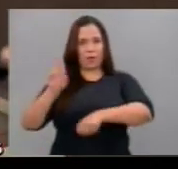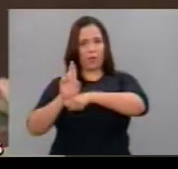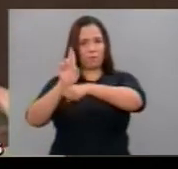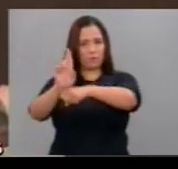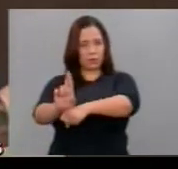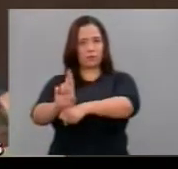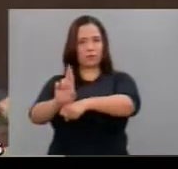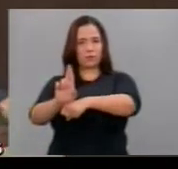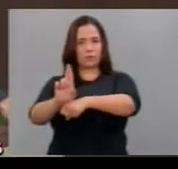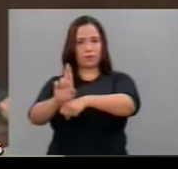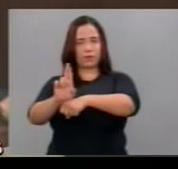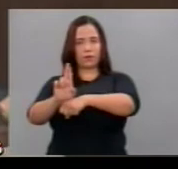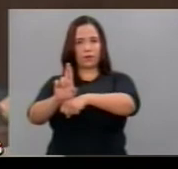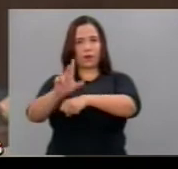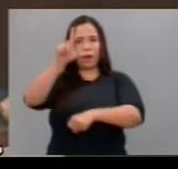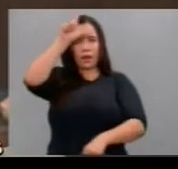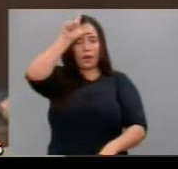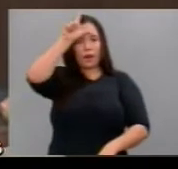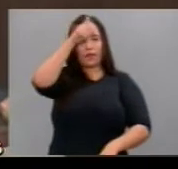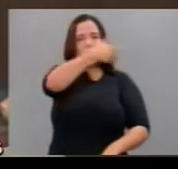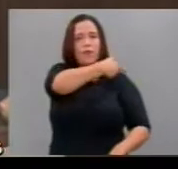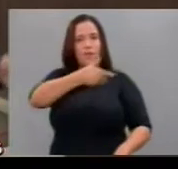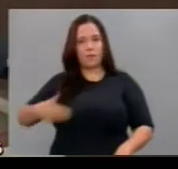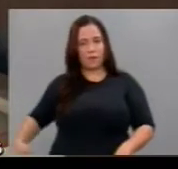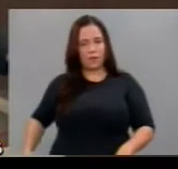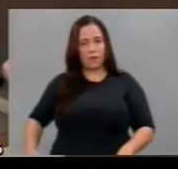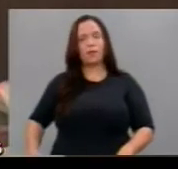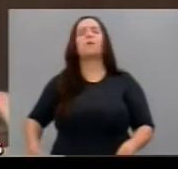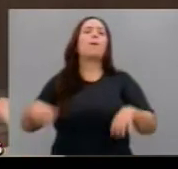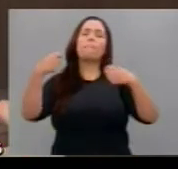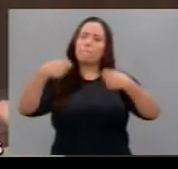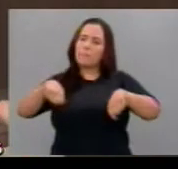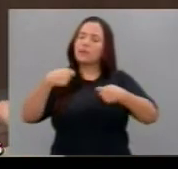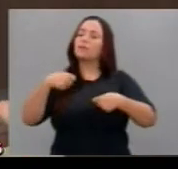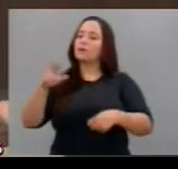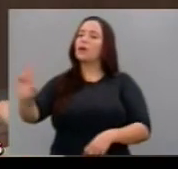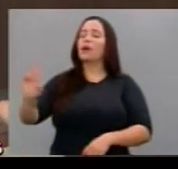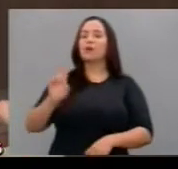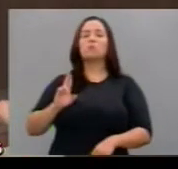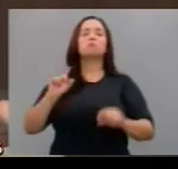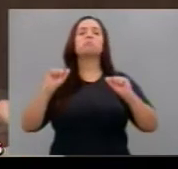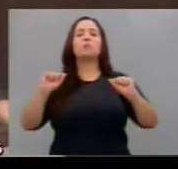representando Sua Excelência o governador, tome a palavra nesse sentido.